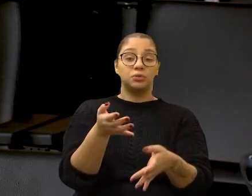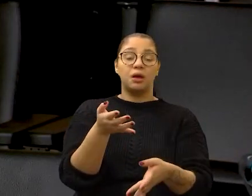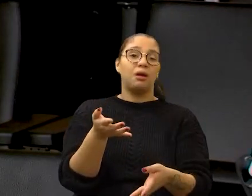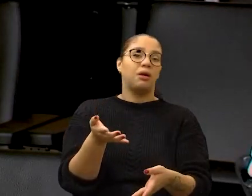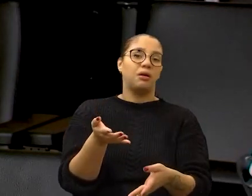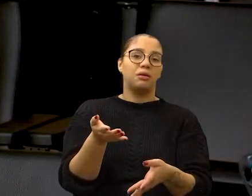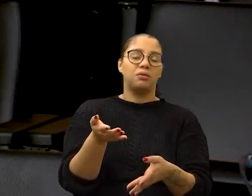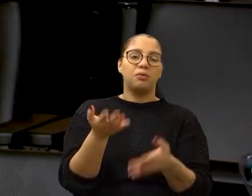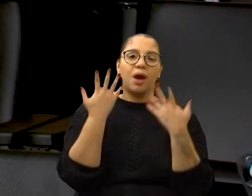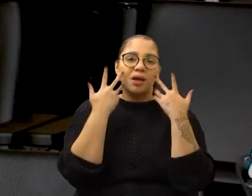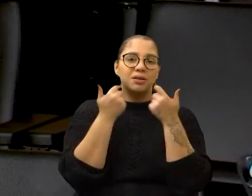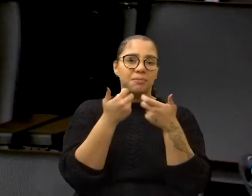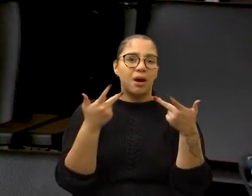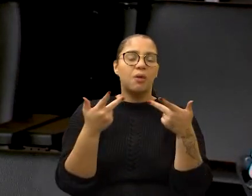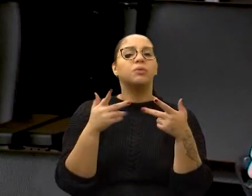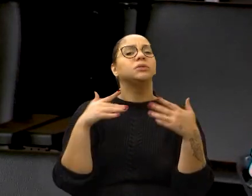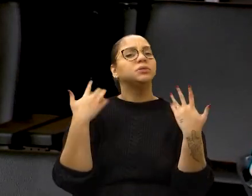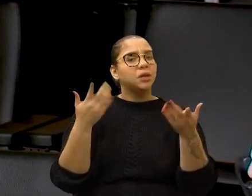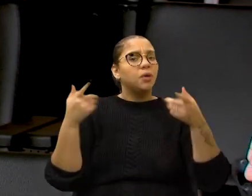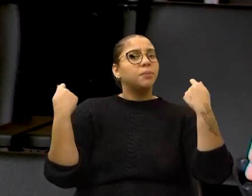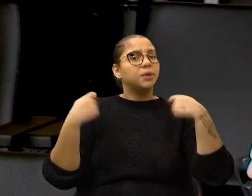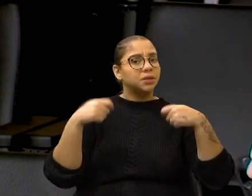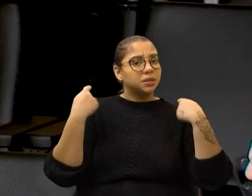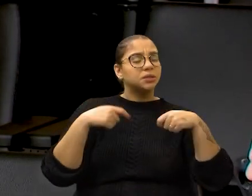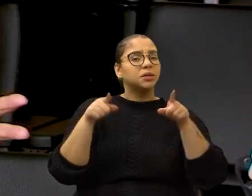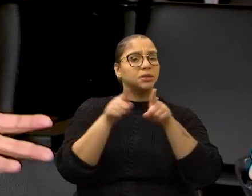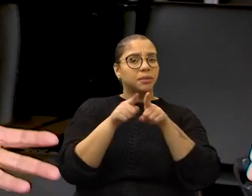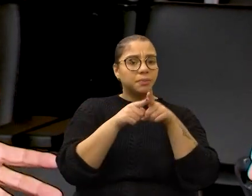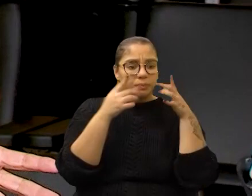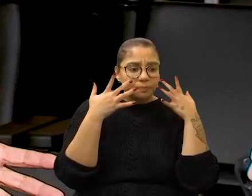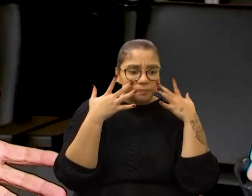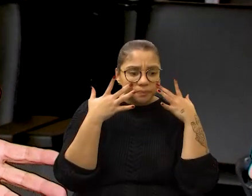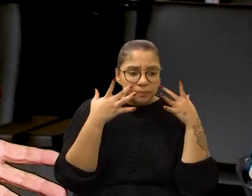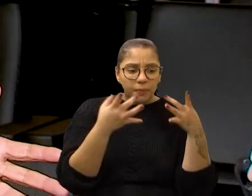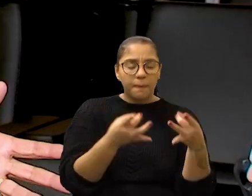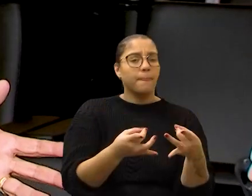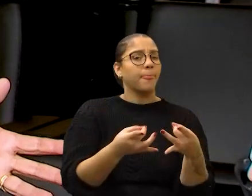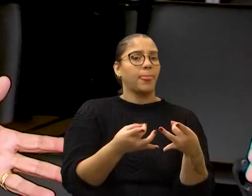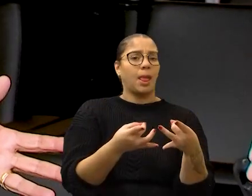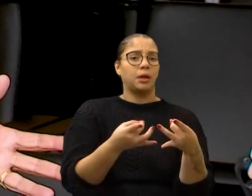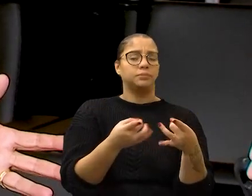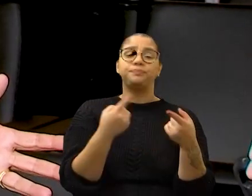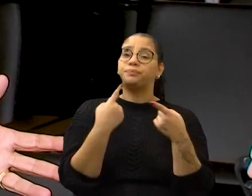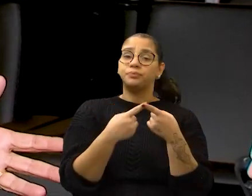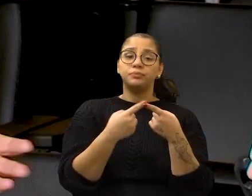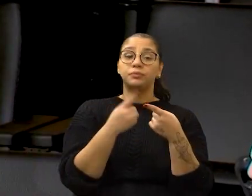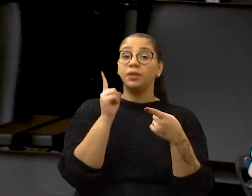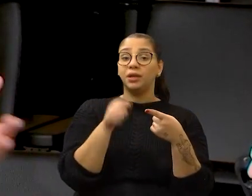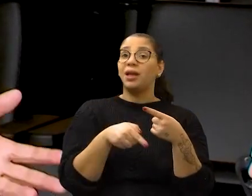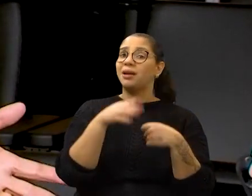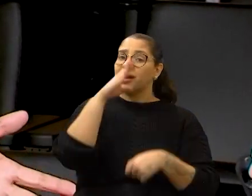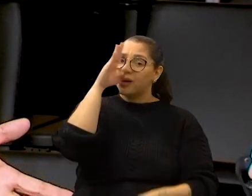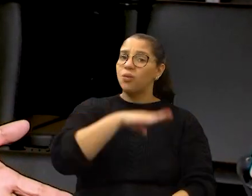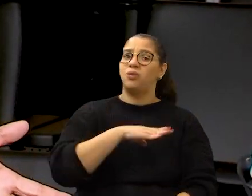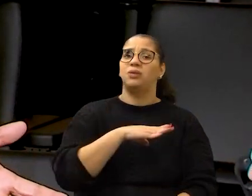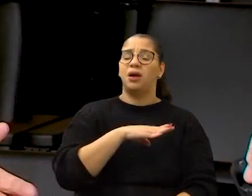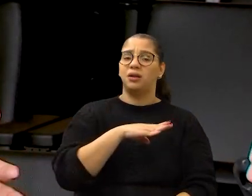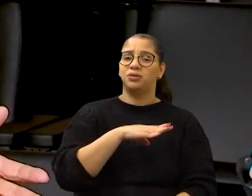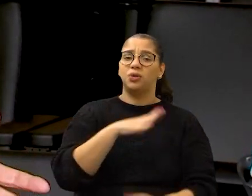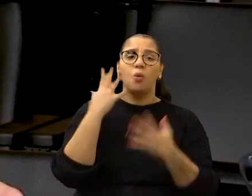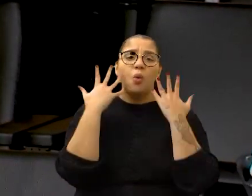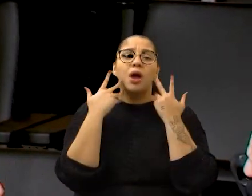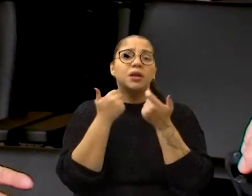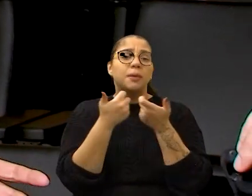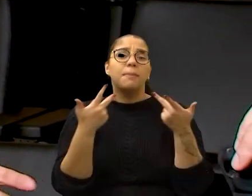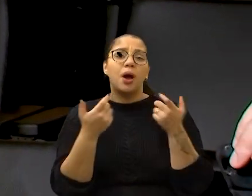animais. Então, nós precisamos também ter esse olhar, porque é uma crueldade. O